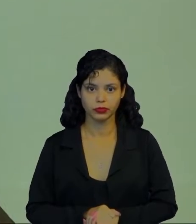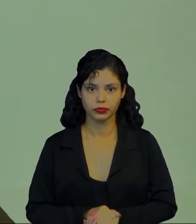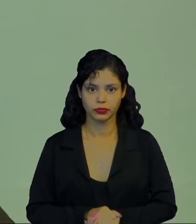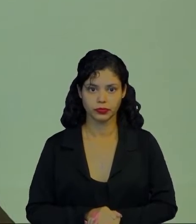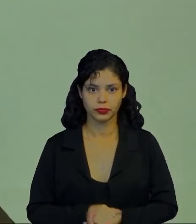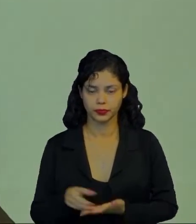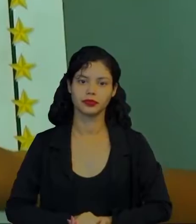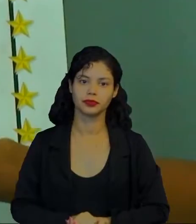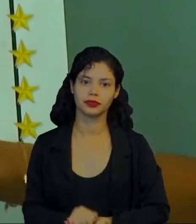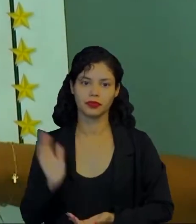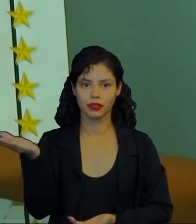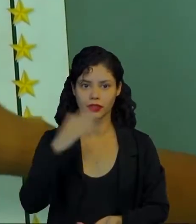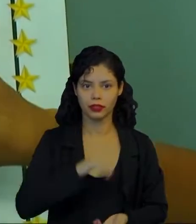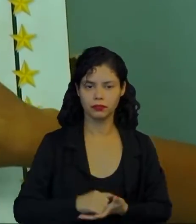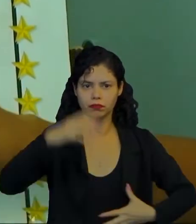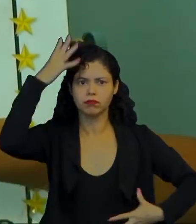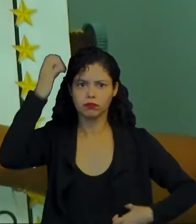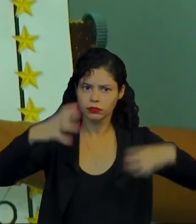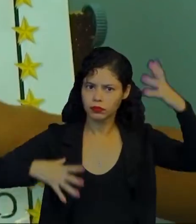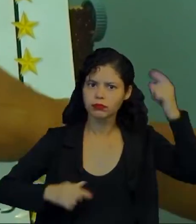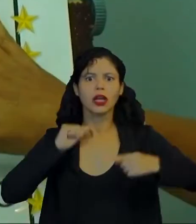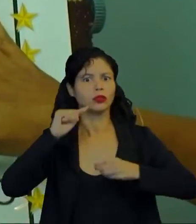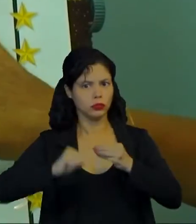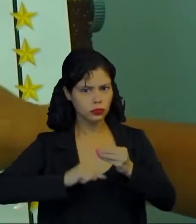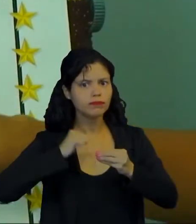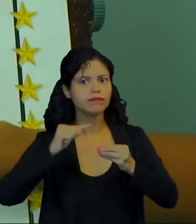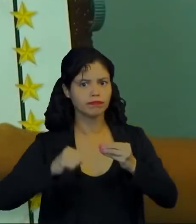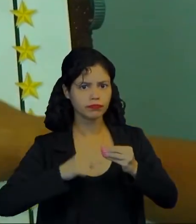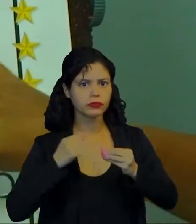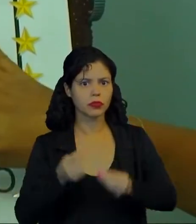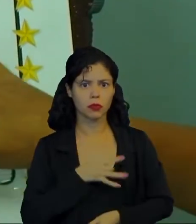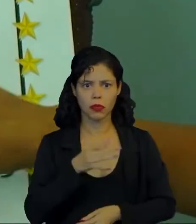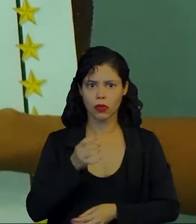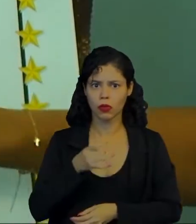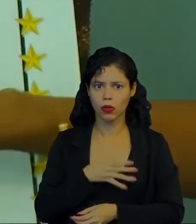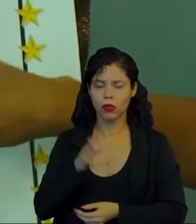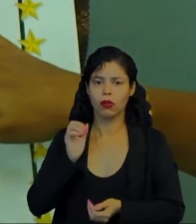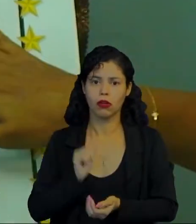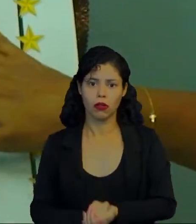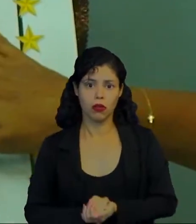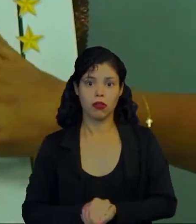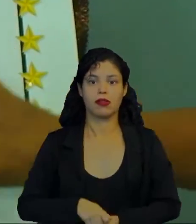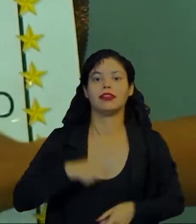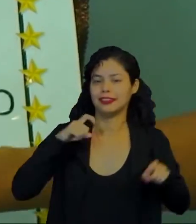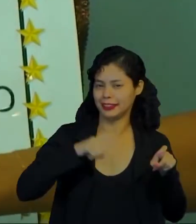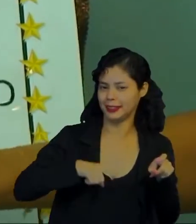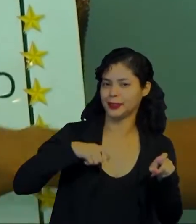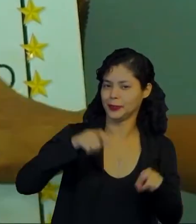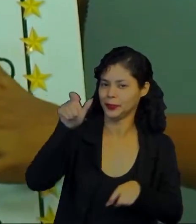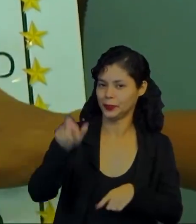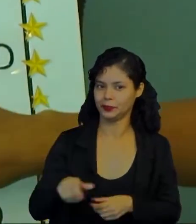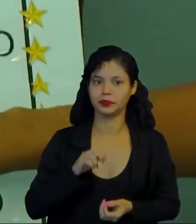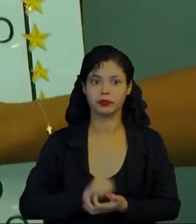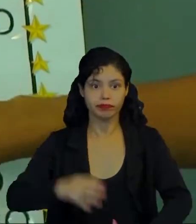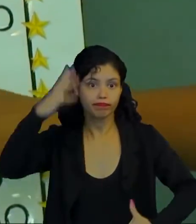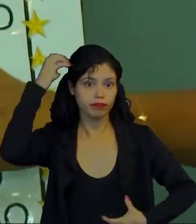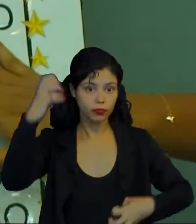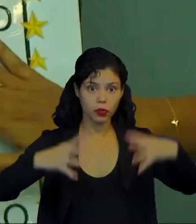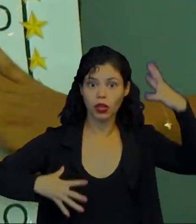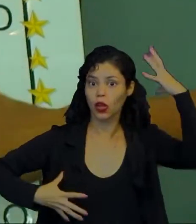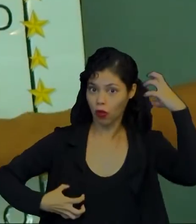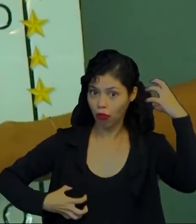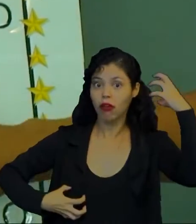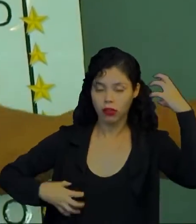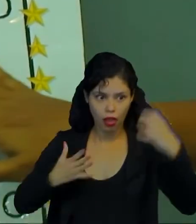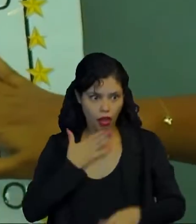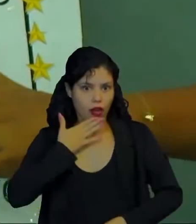fazer a leitura? Um macaco tão maluco mete medo no matuto. Um macaco tão